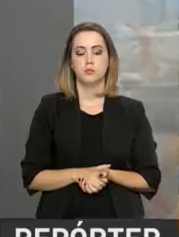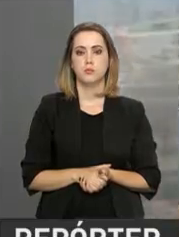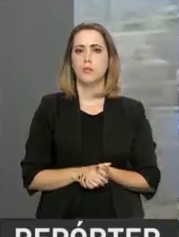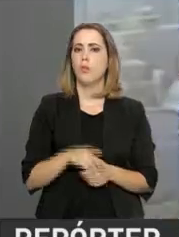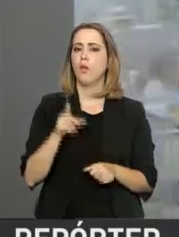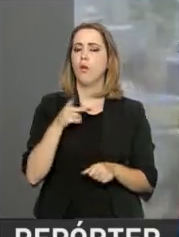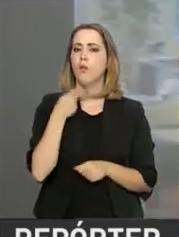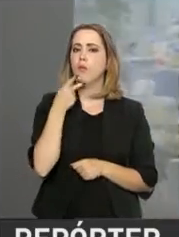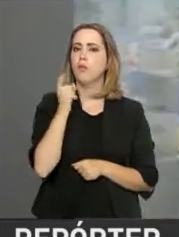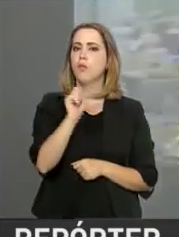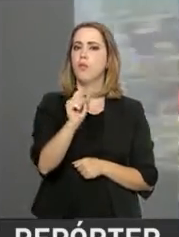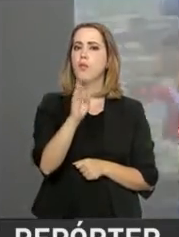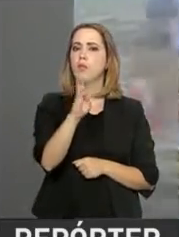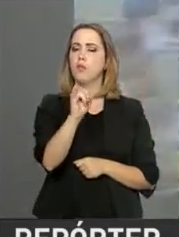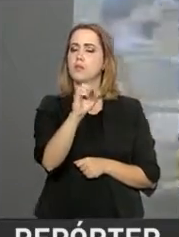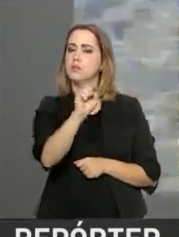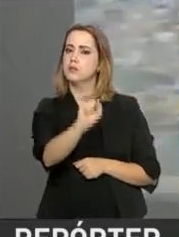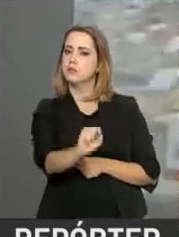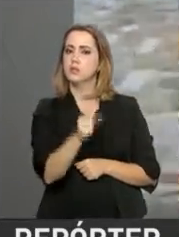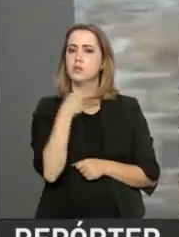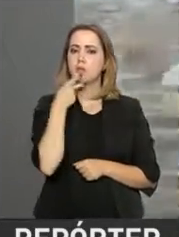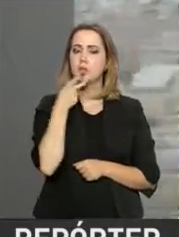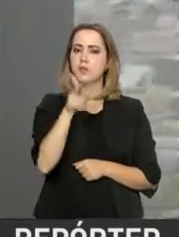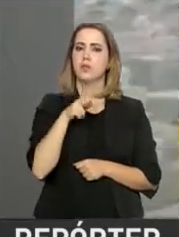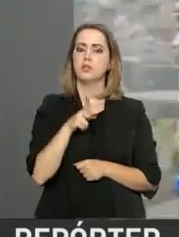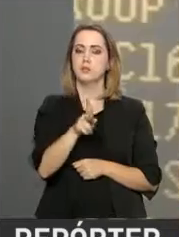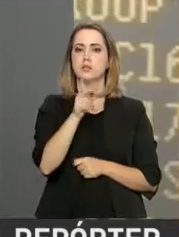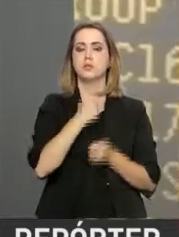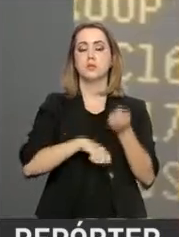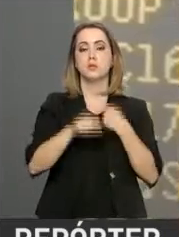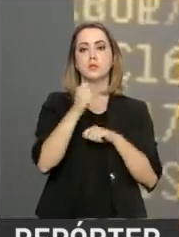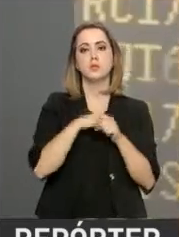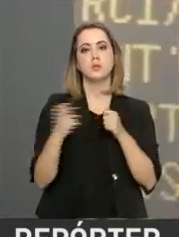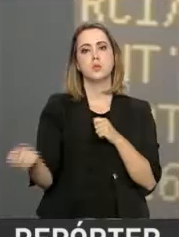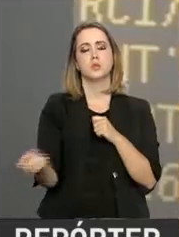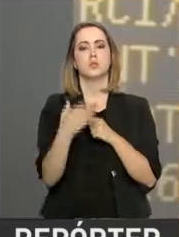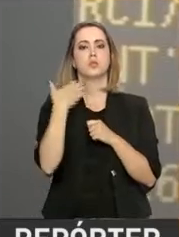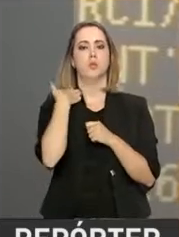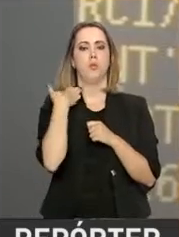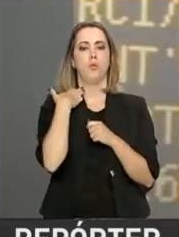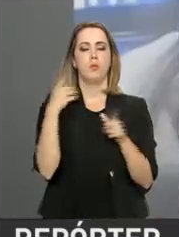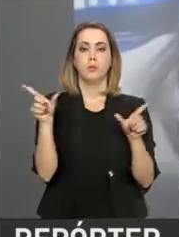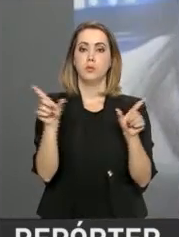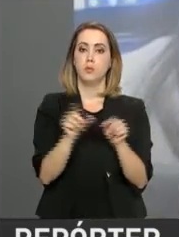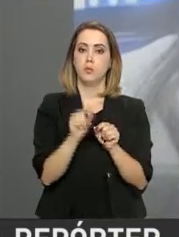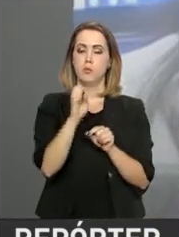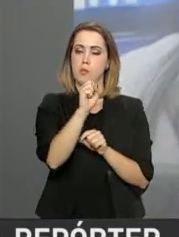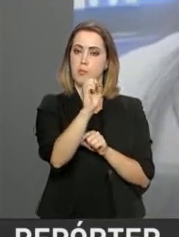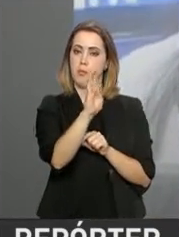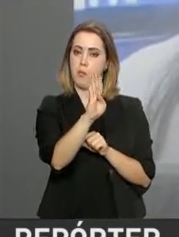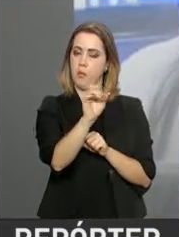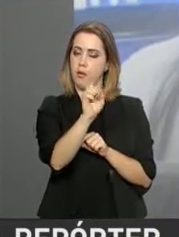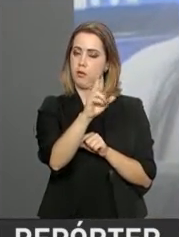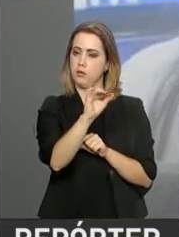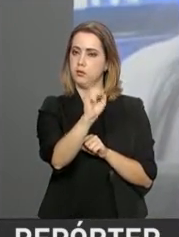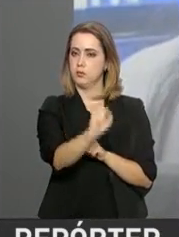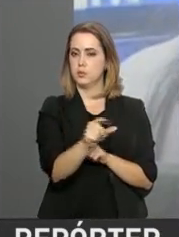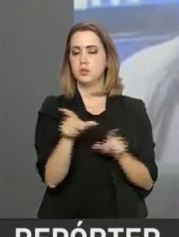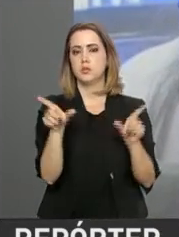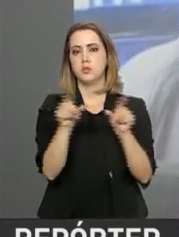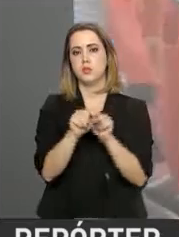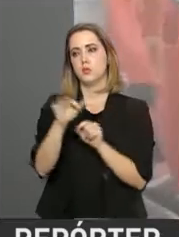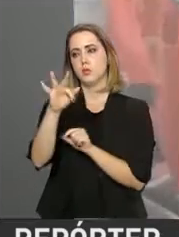Quando se fala de BRICS, sempre se fala em sistema financeiro, novo banco de desenvolvimento, reforma do FMI, o Fundo